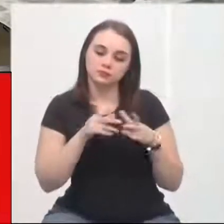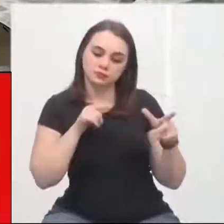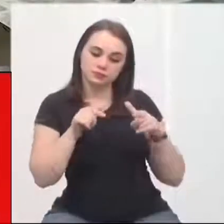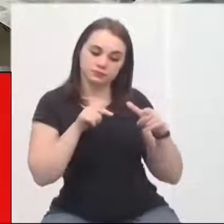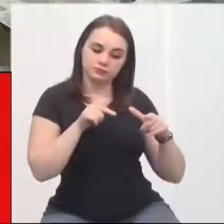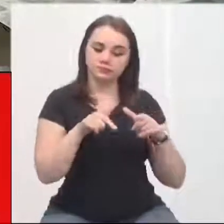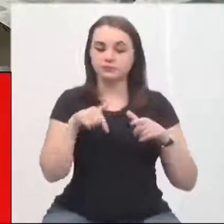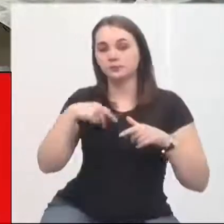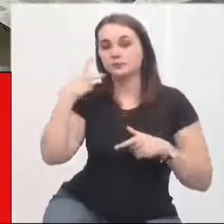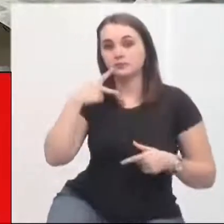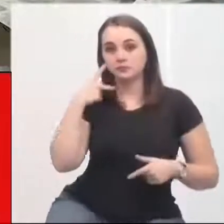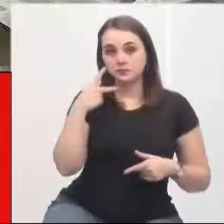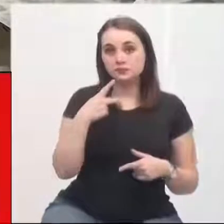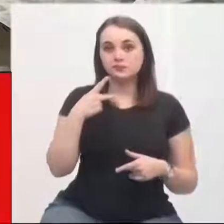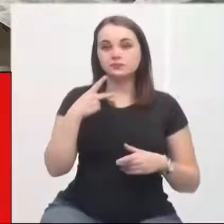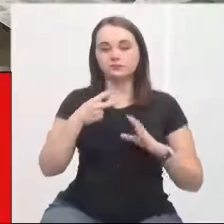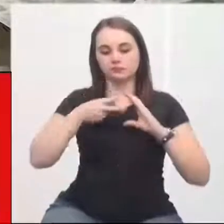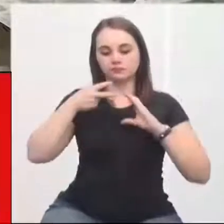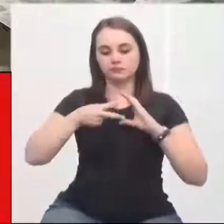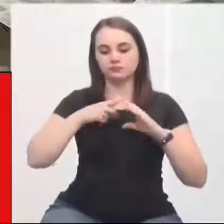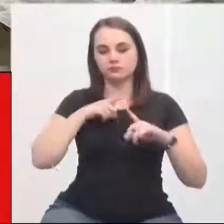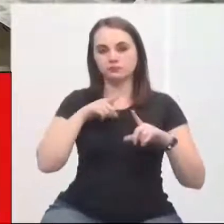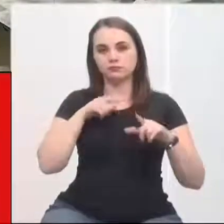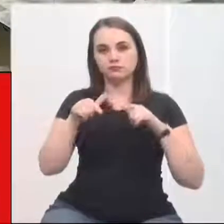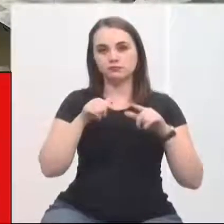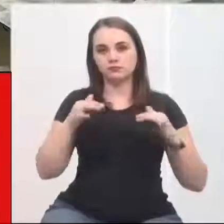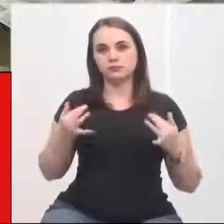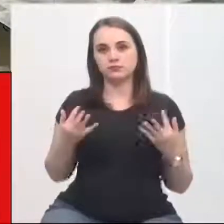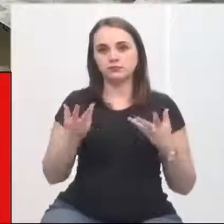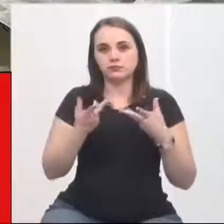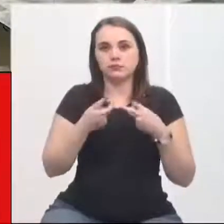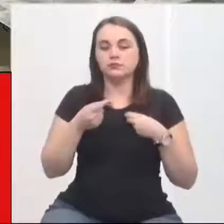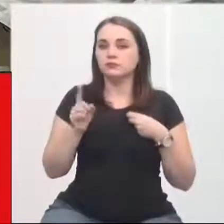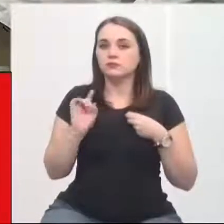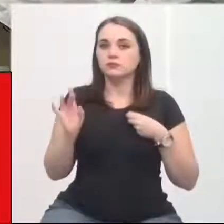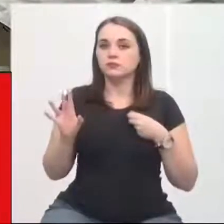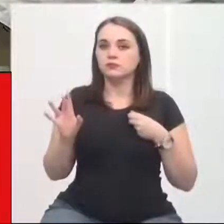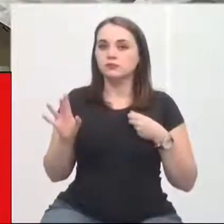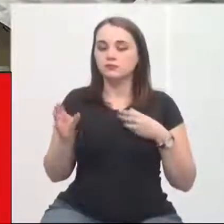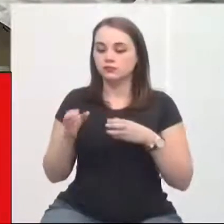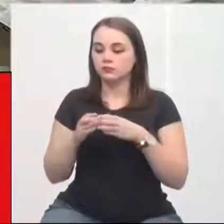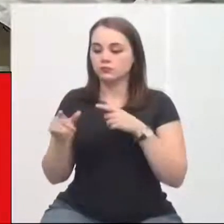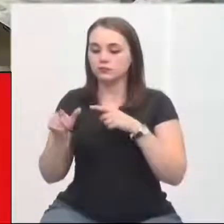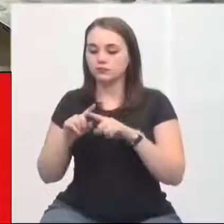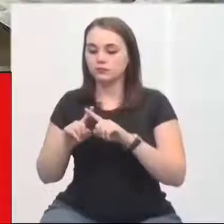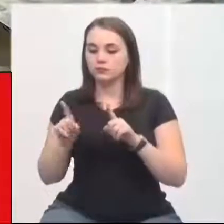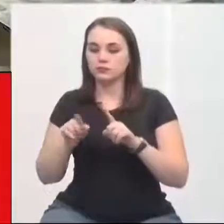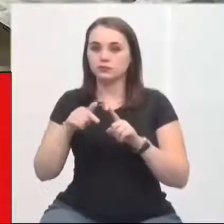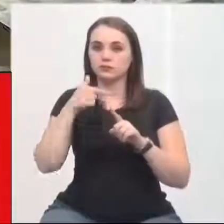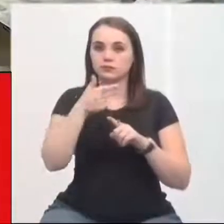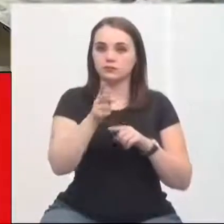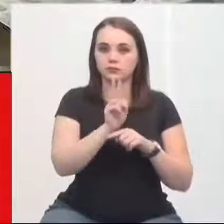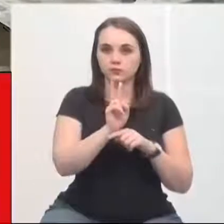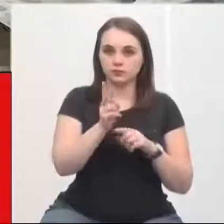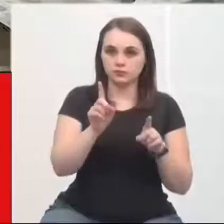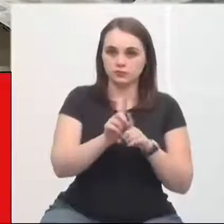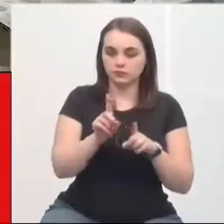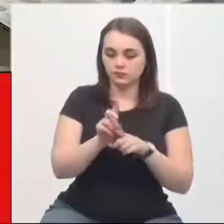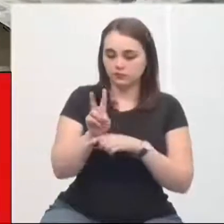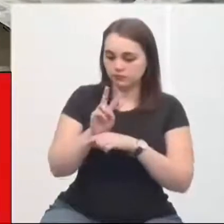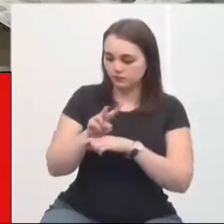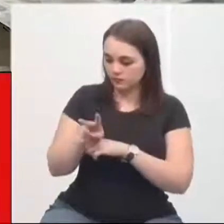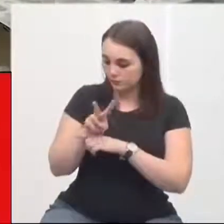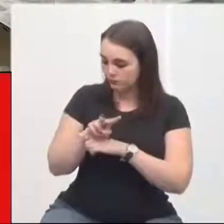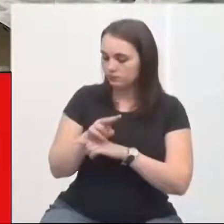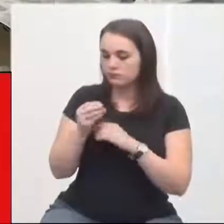Câmara de Vereadores, ela vem fazendo um excelente trabalho, não somente, Kaminski, a Comissão de Obras, mas sim os outros vereadores também, né, como você,